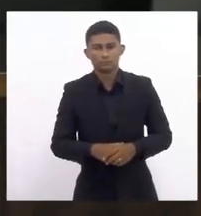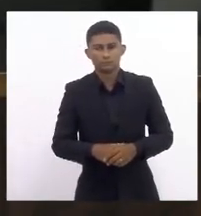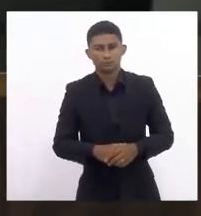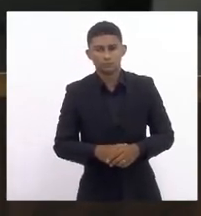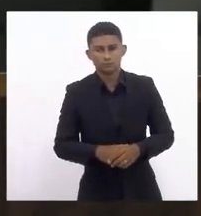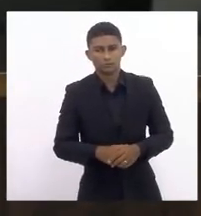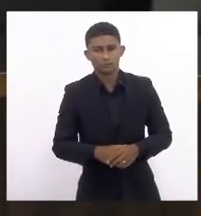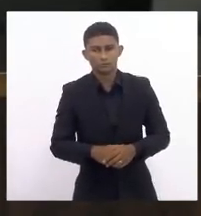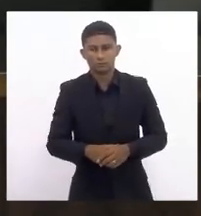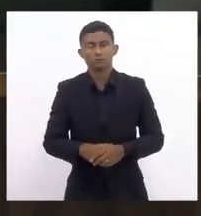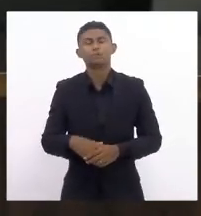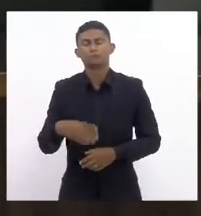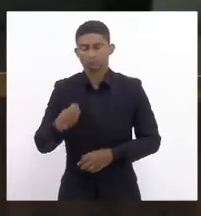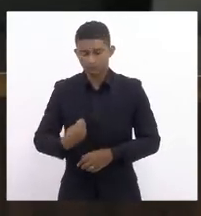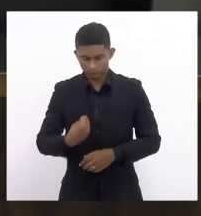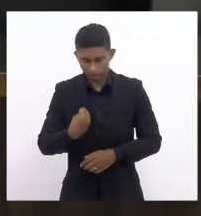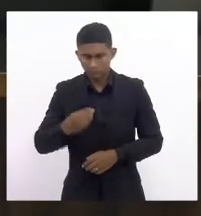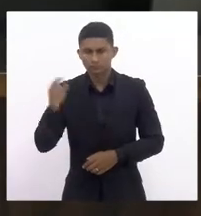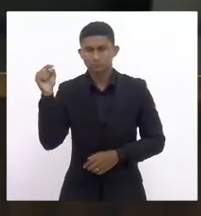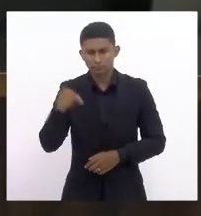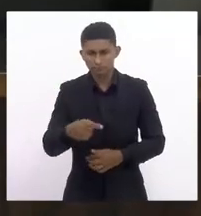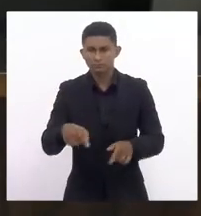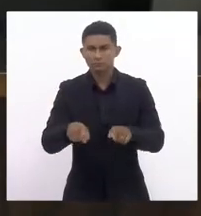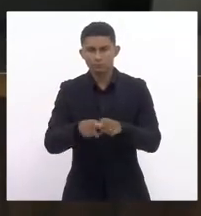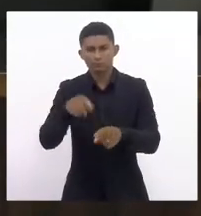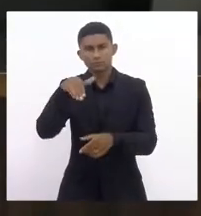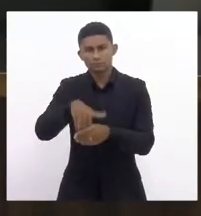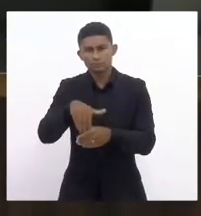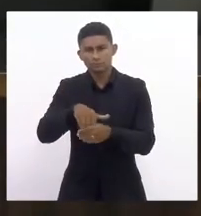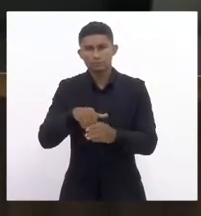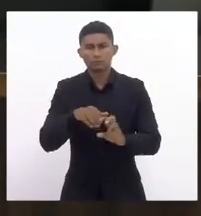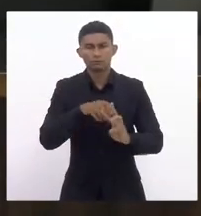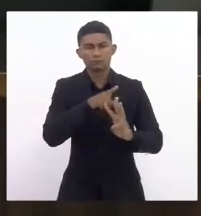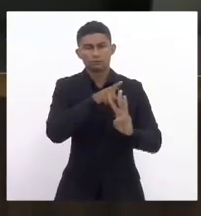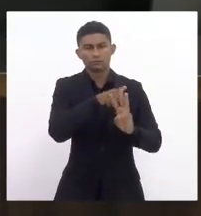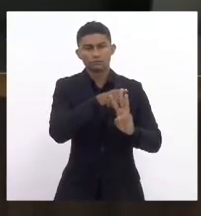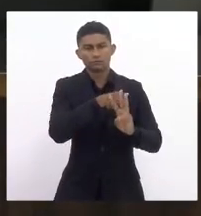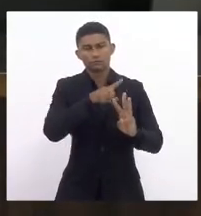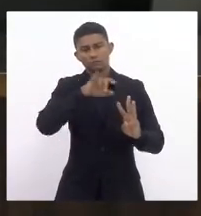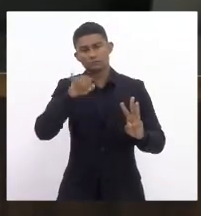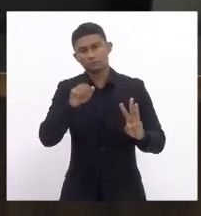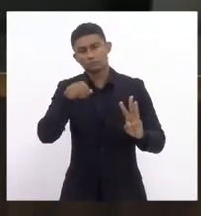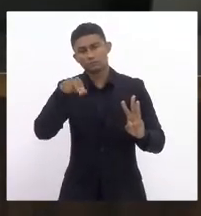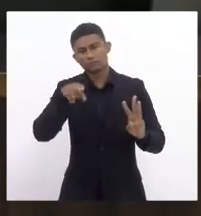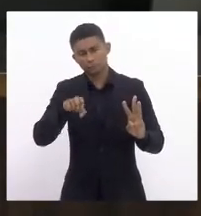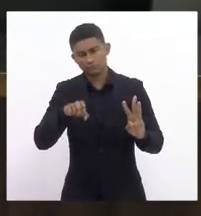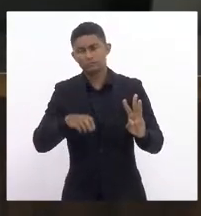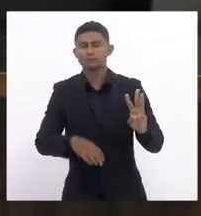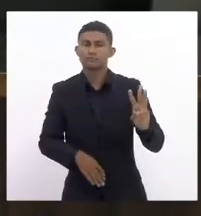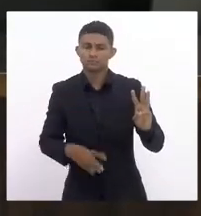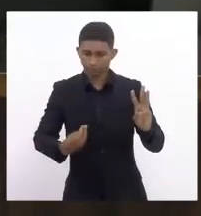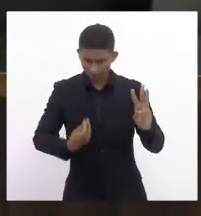Presente e vai votar. Deputado Alexandre Freitas, presente, vai votar.